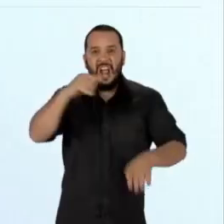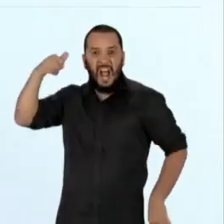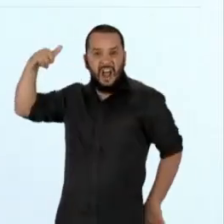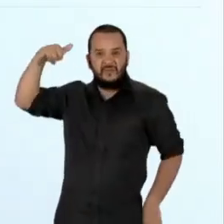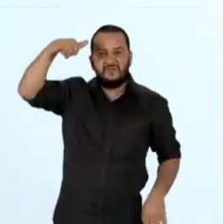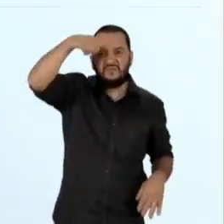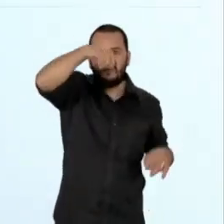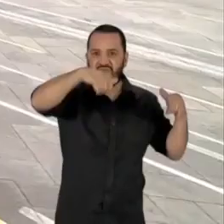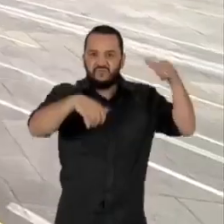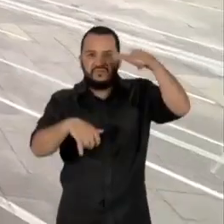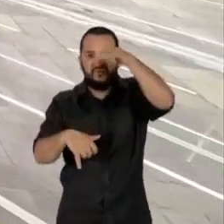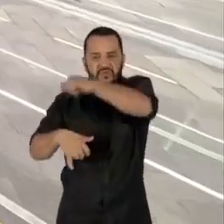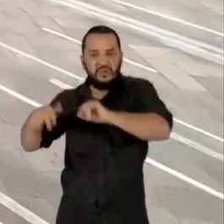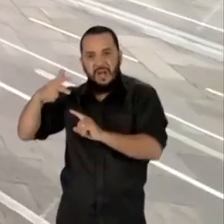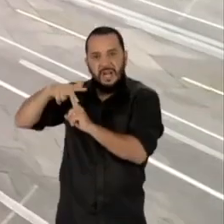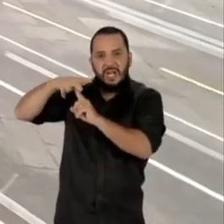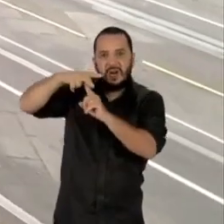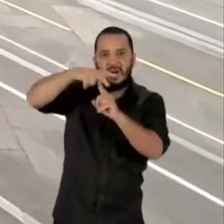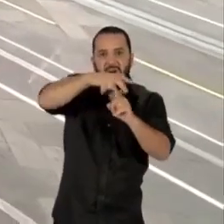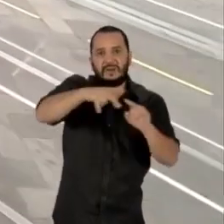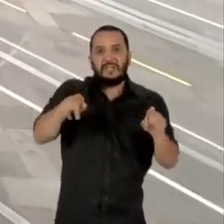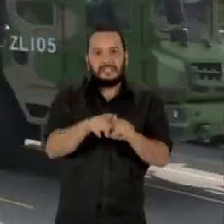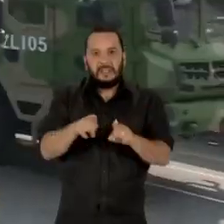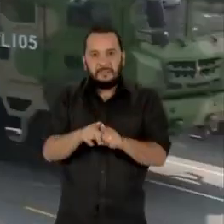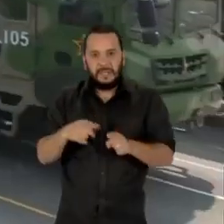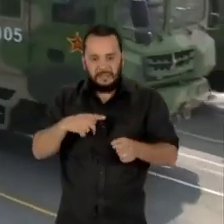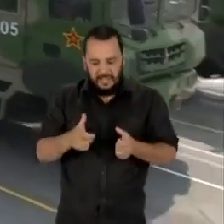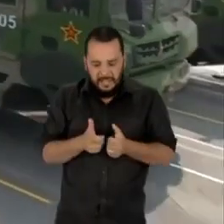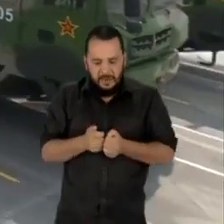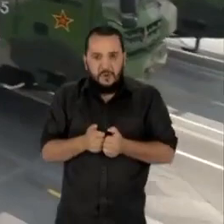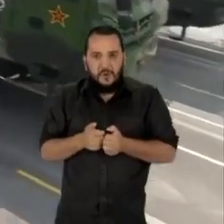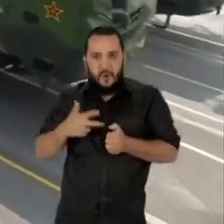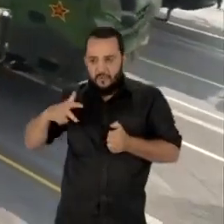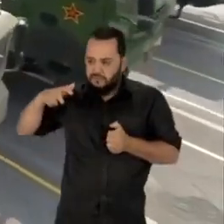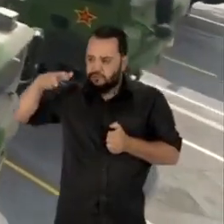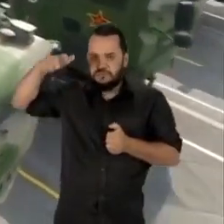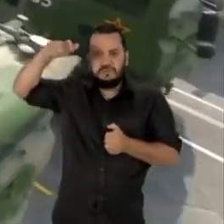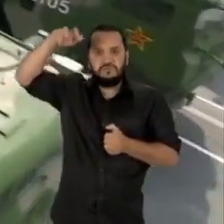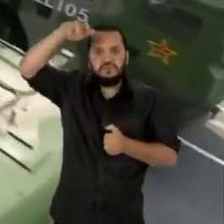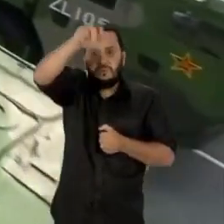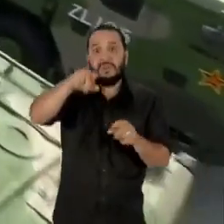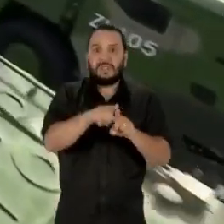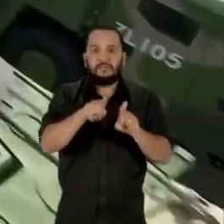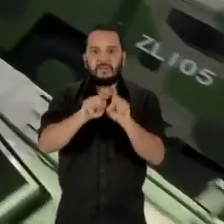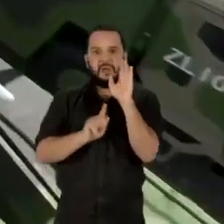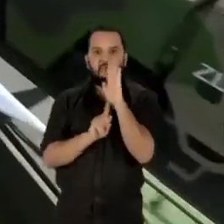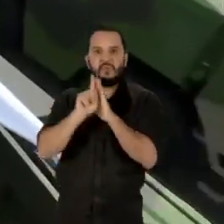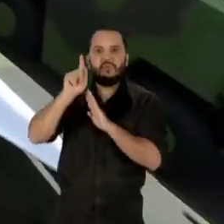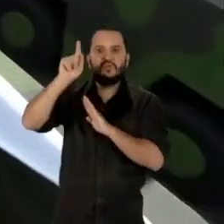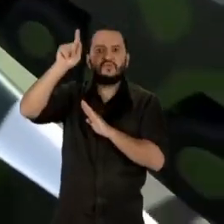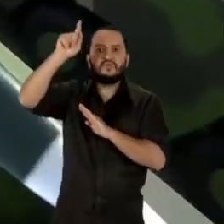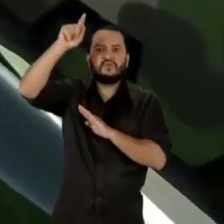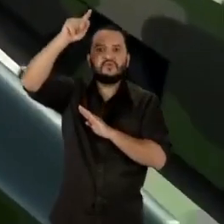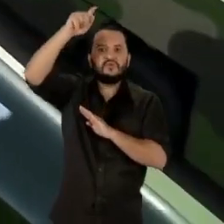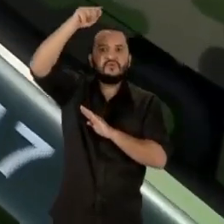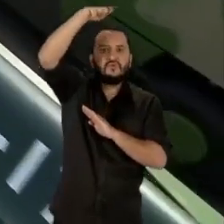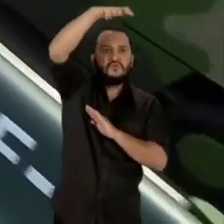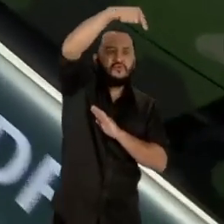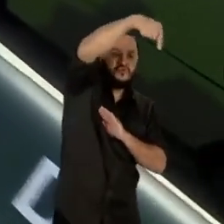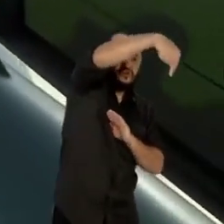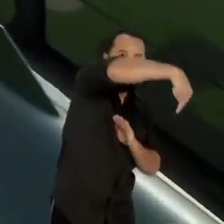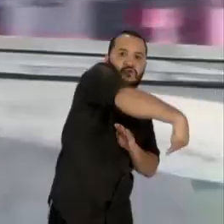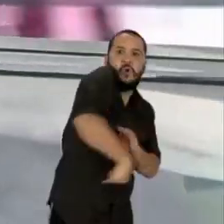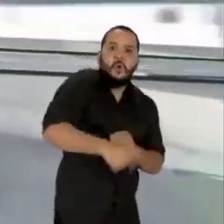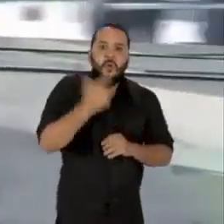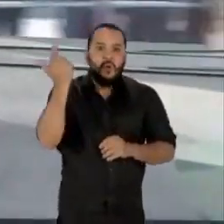aviões e helicópteros drones supersônicos e até o mais recente início balístico intercontinental o df